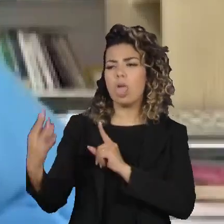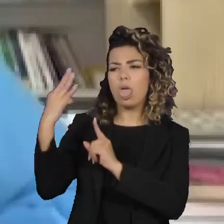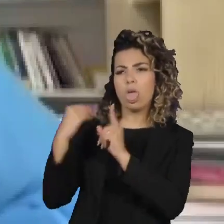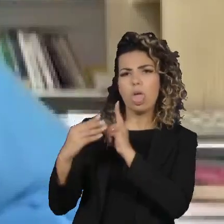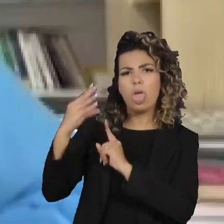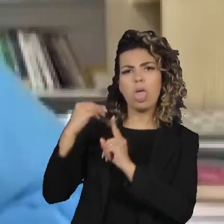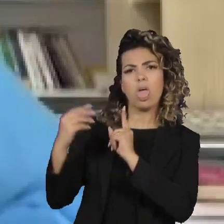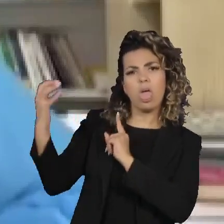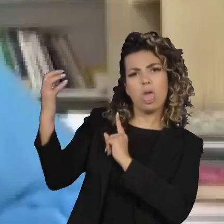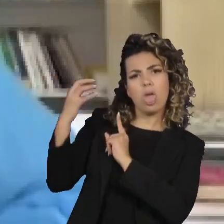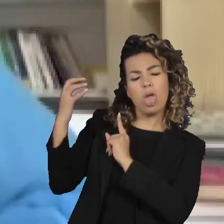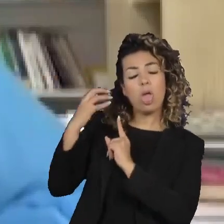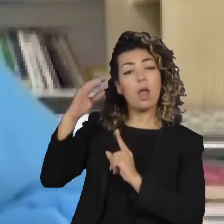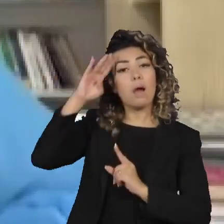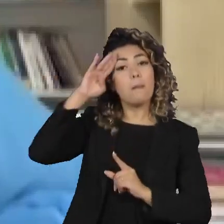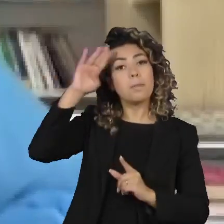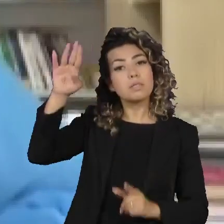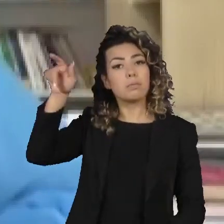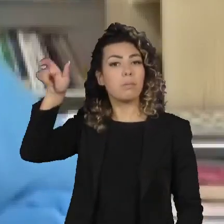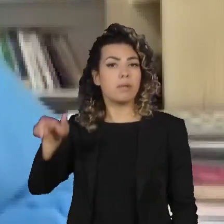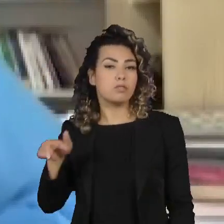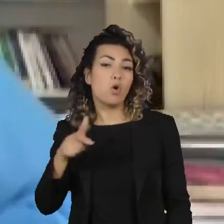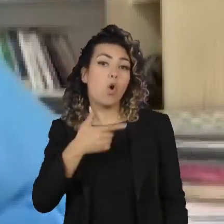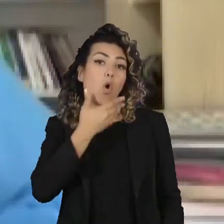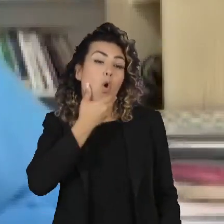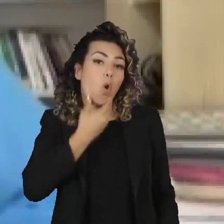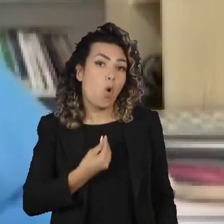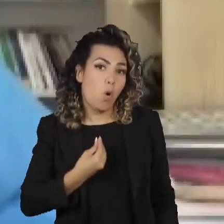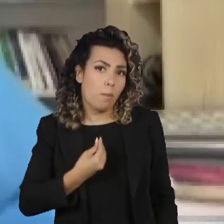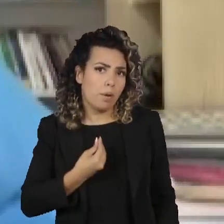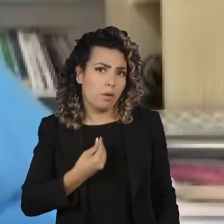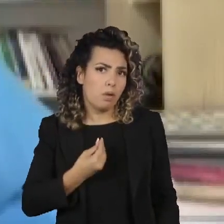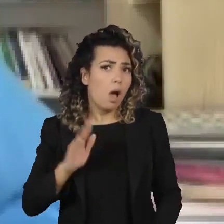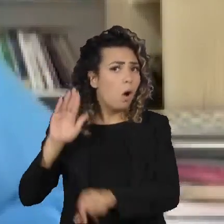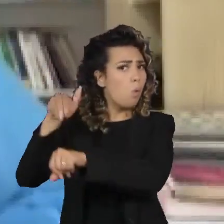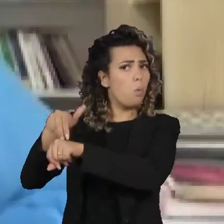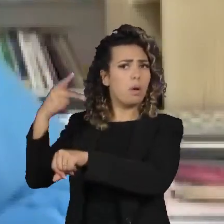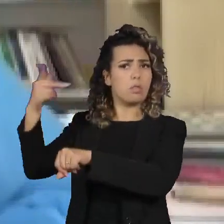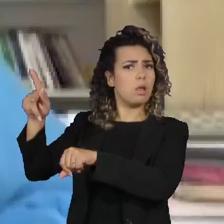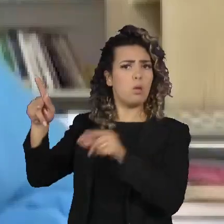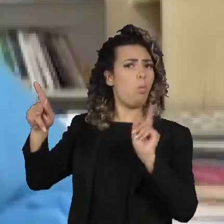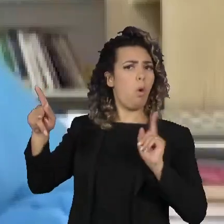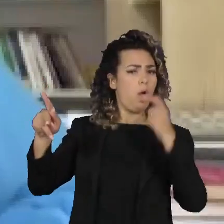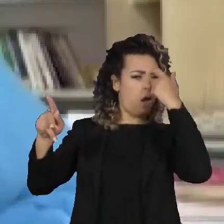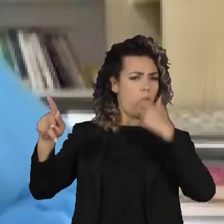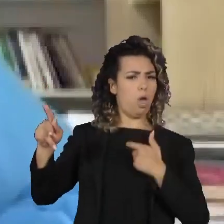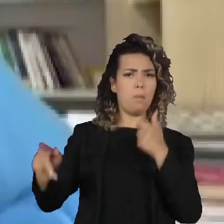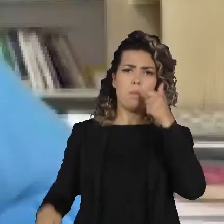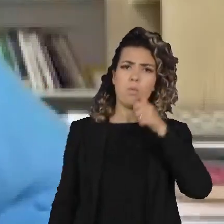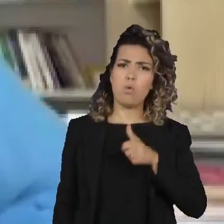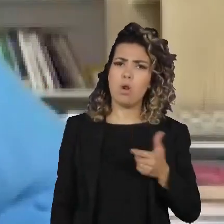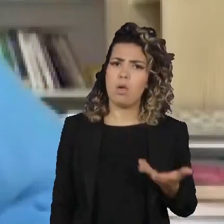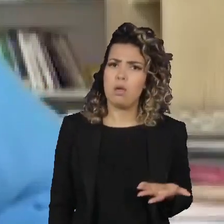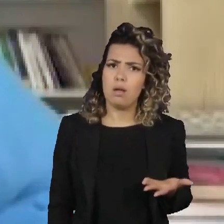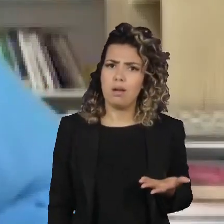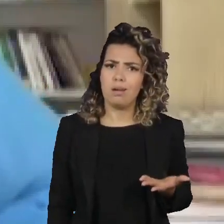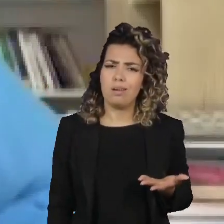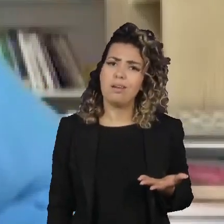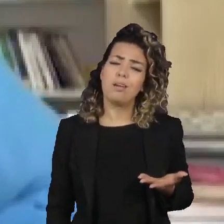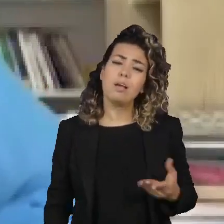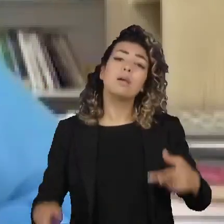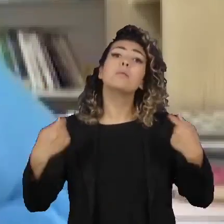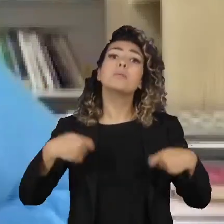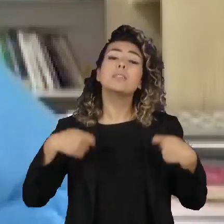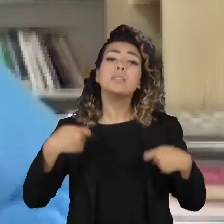dos homens que praticam essas condutas e não das mulheres. O raciocínio correto deve ser: